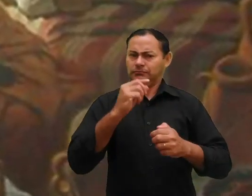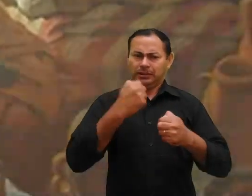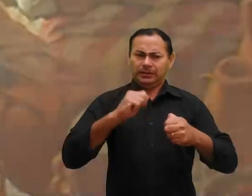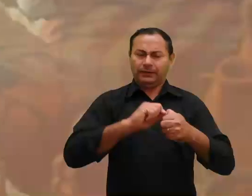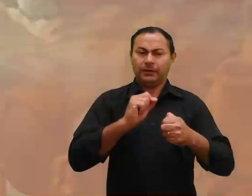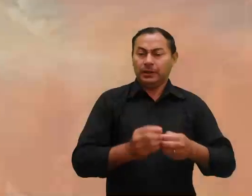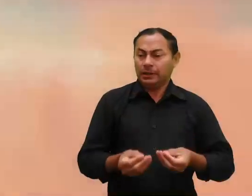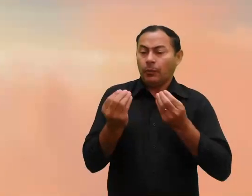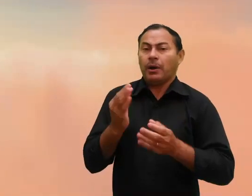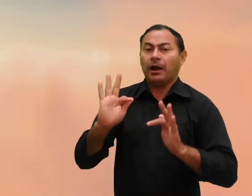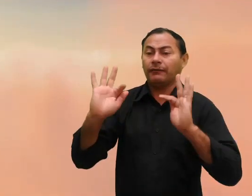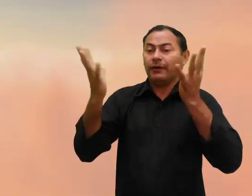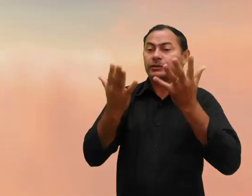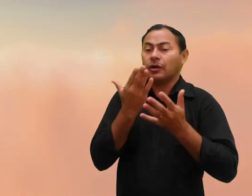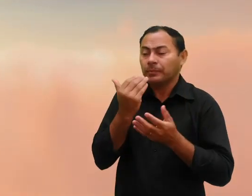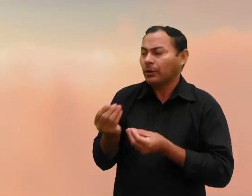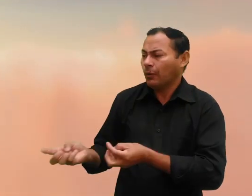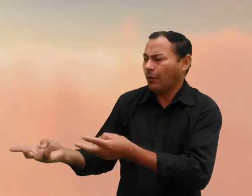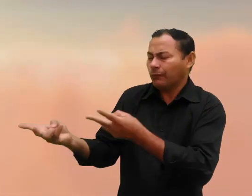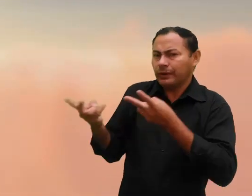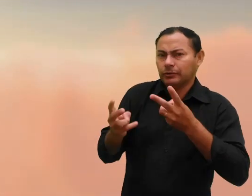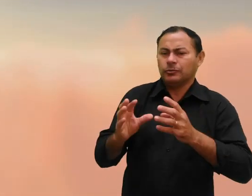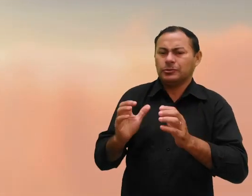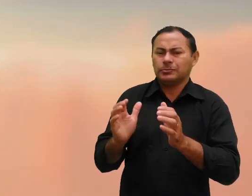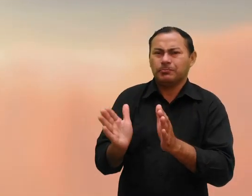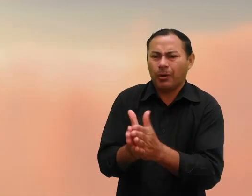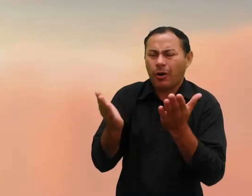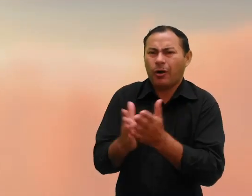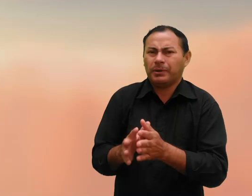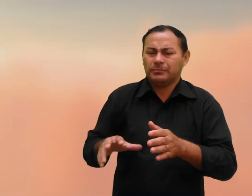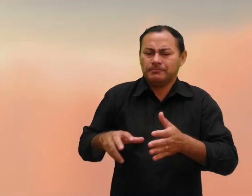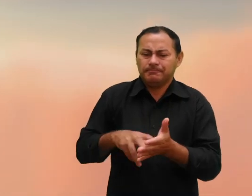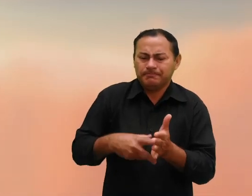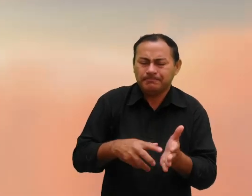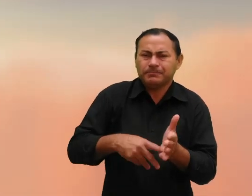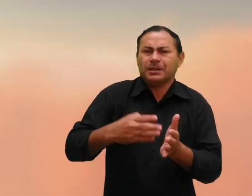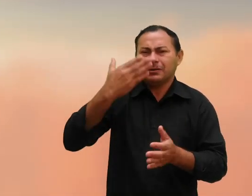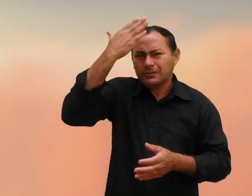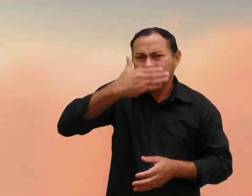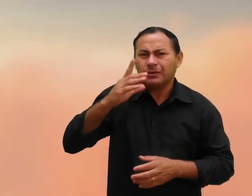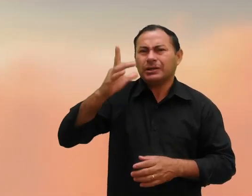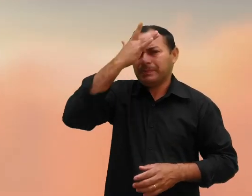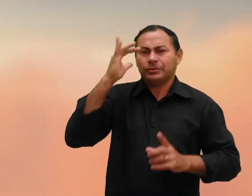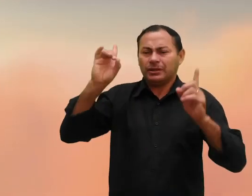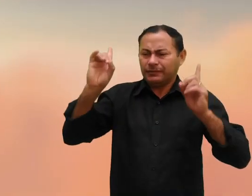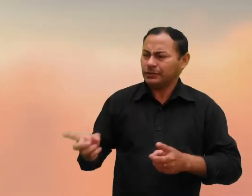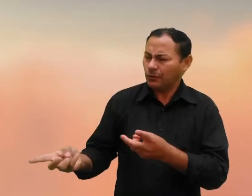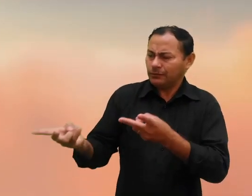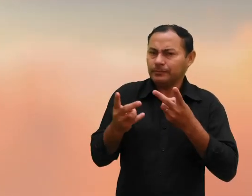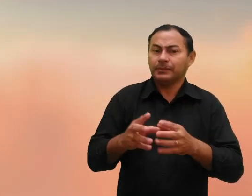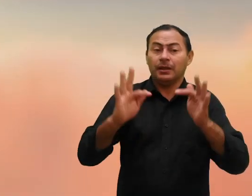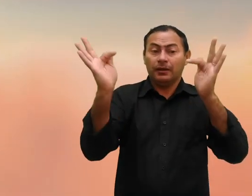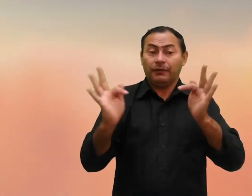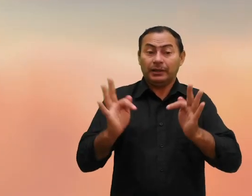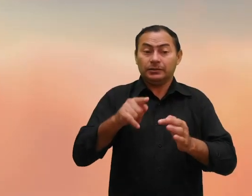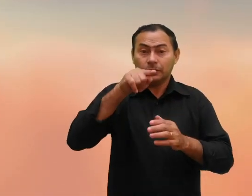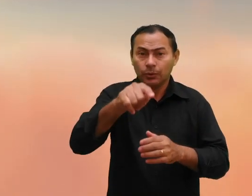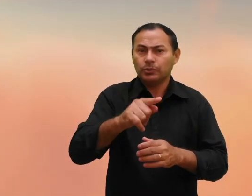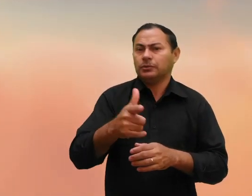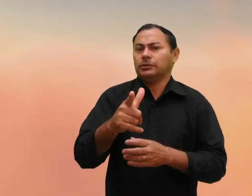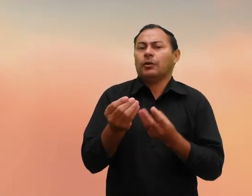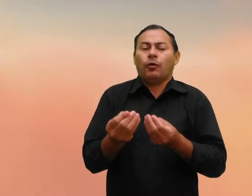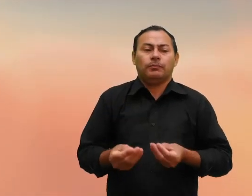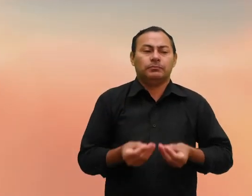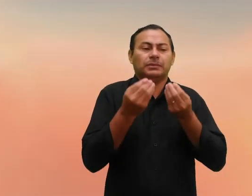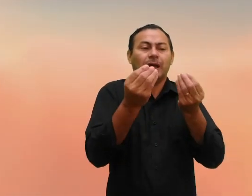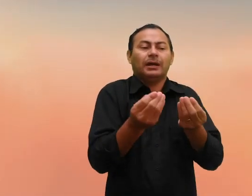isso. Quando der um banquete, convide os pobres, os aleijados, os mancos e os cegos. Feliz será você, porque esses